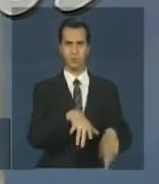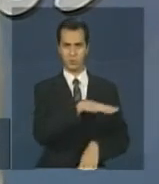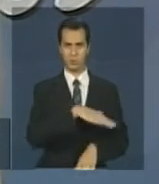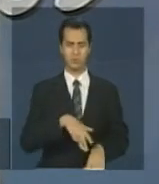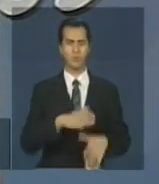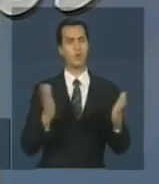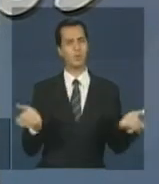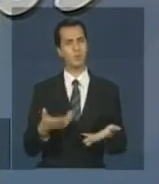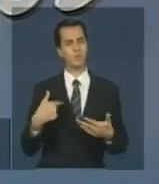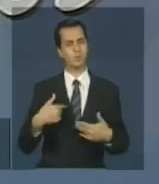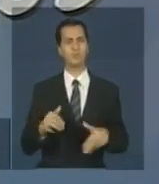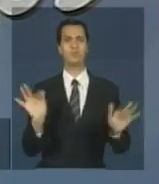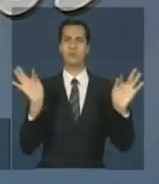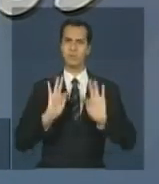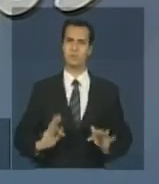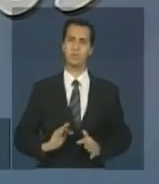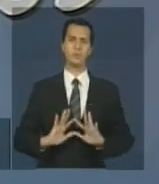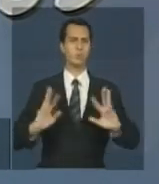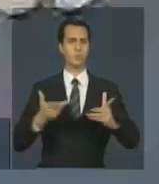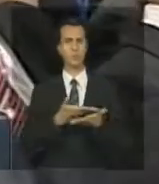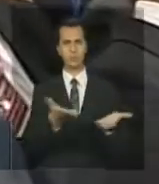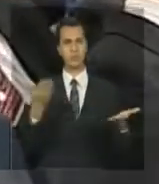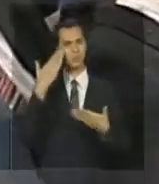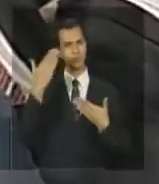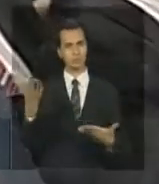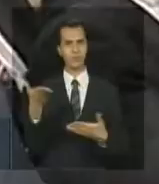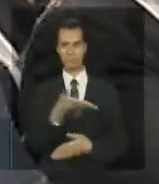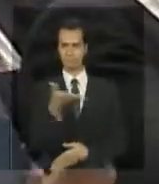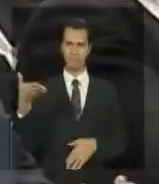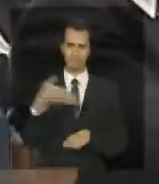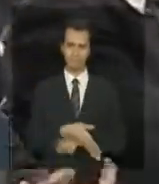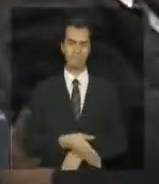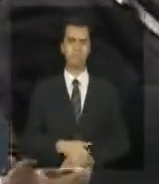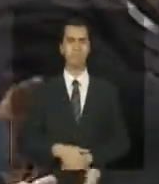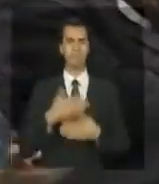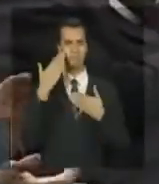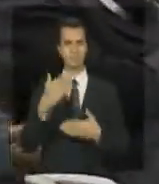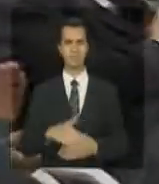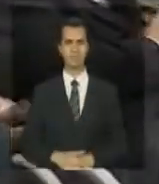eu celebro aqui com todos e agradeço a participação obrigado a